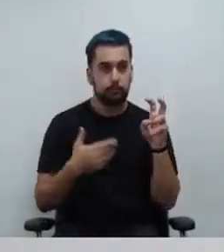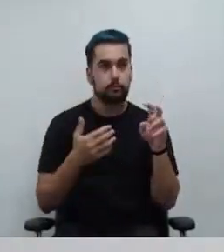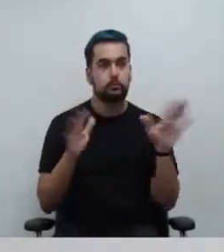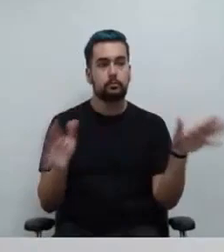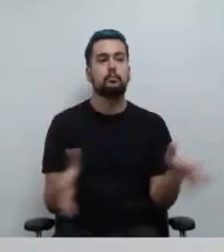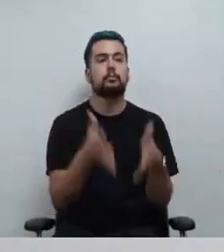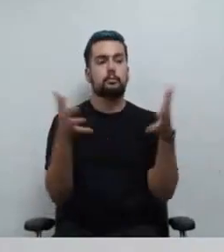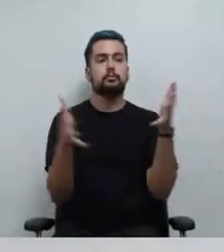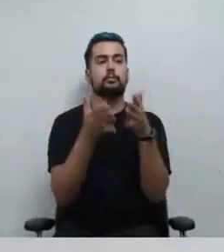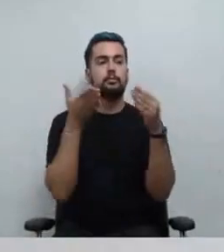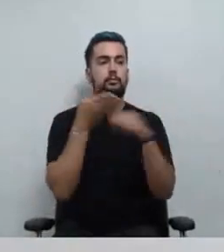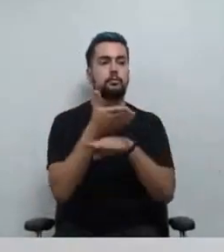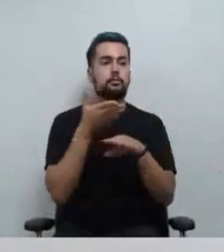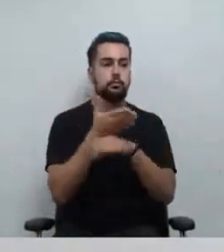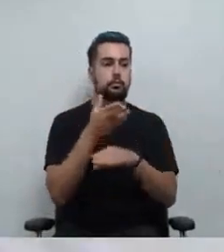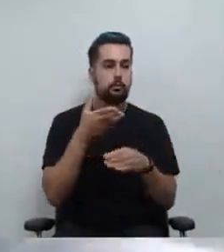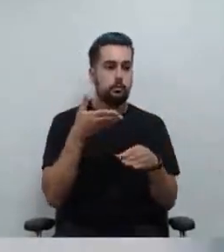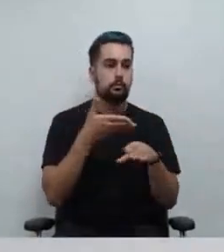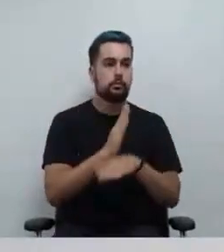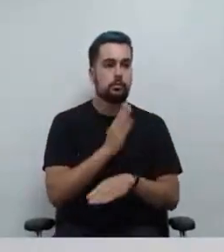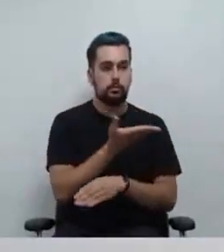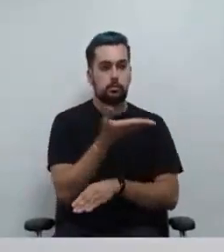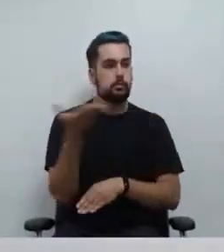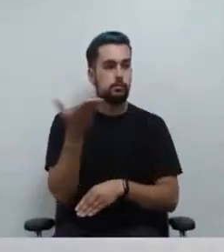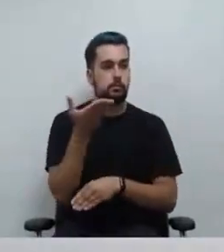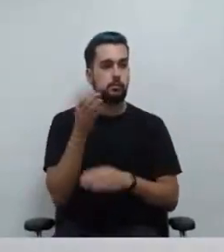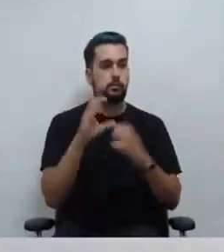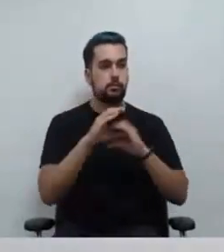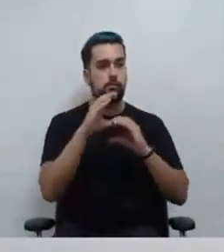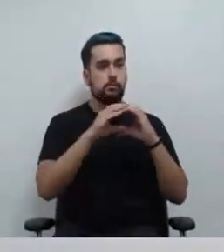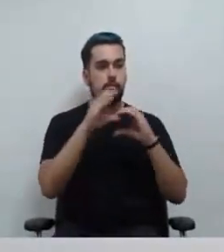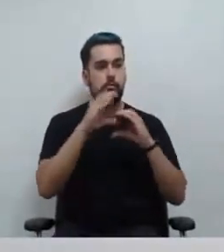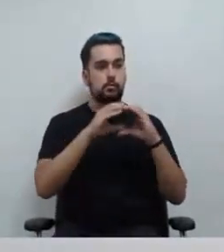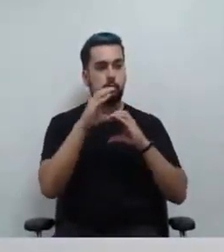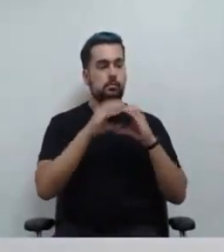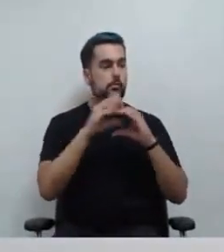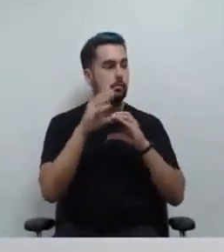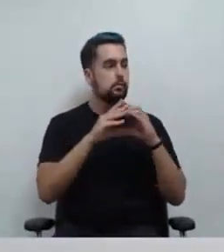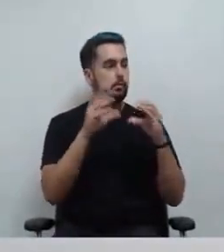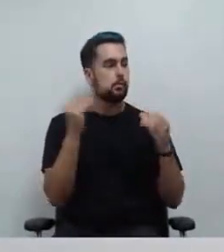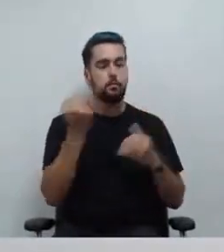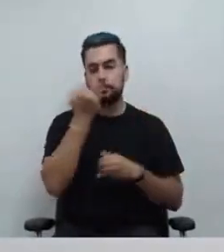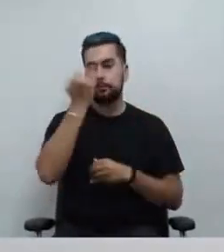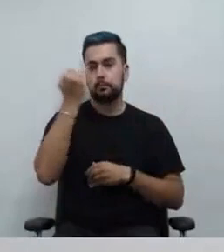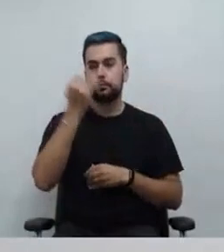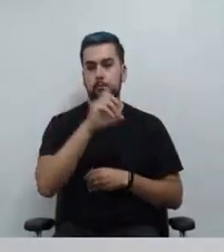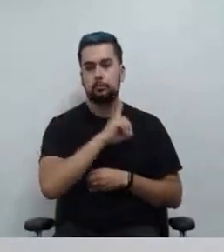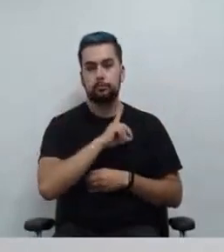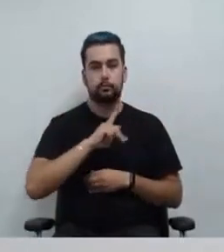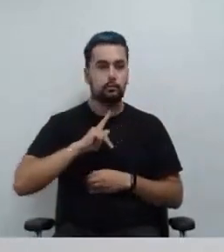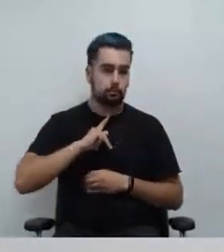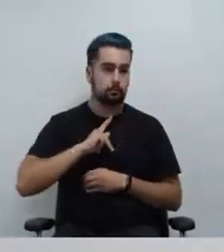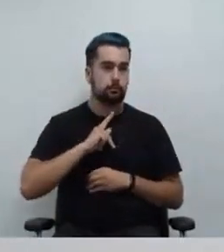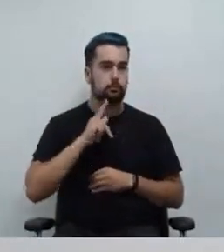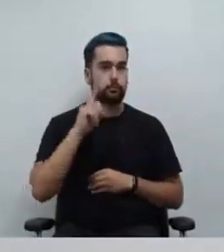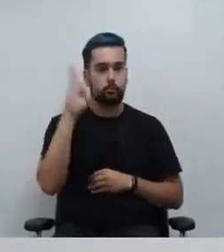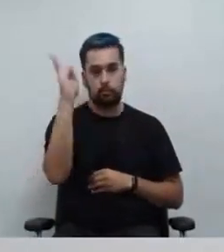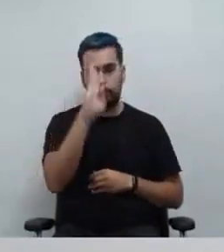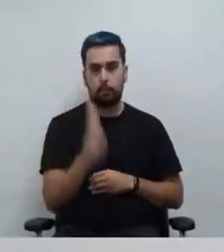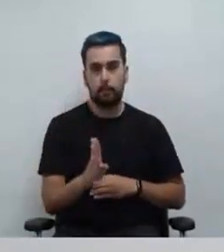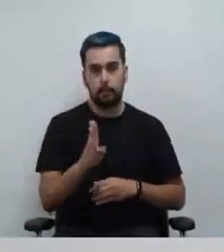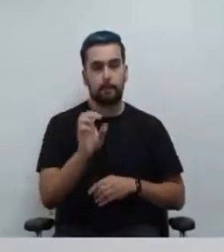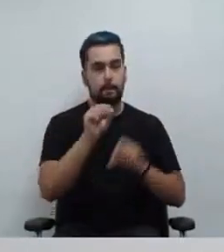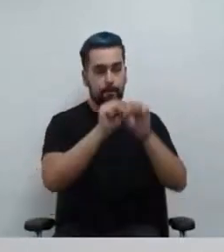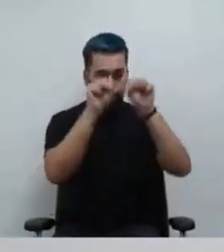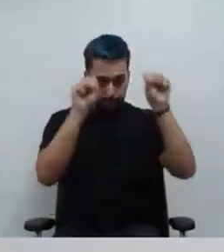participação, a aprovação de vocês num concurso, sem sombra de dúvidas, paradigmático para a Defensoria Pública Brasileira, para o sistema de